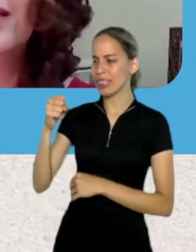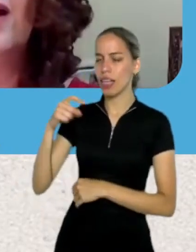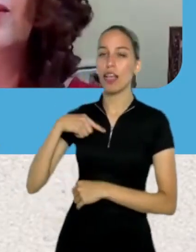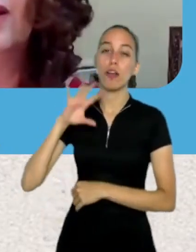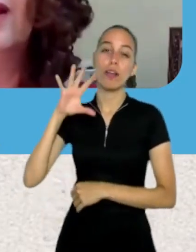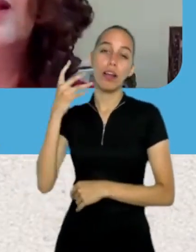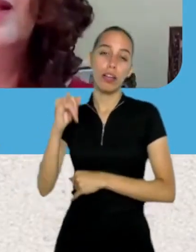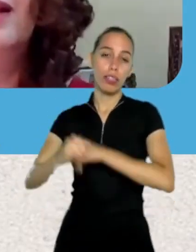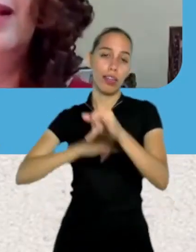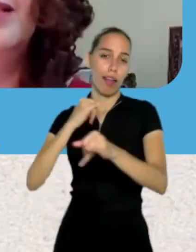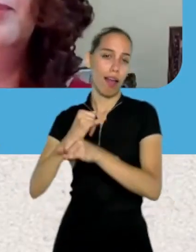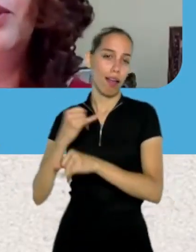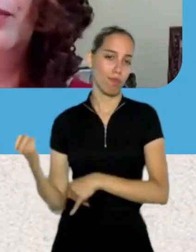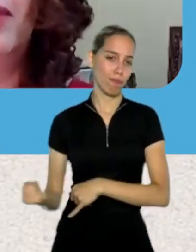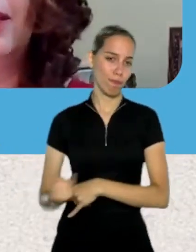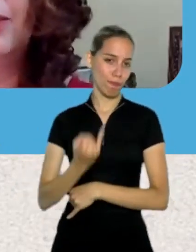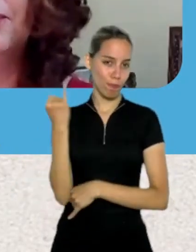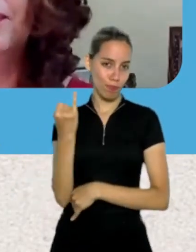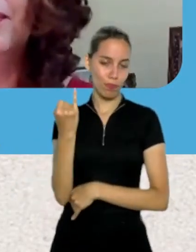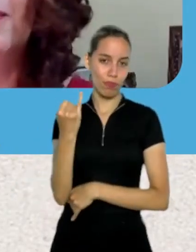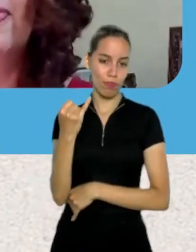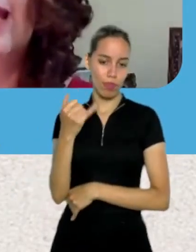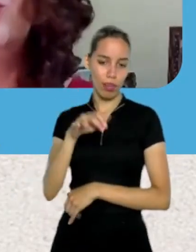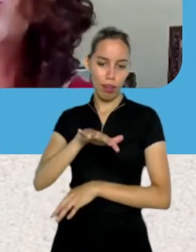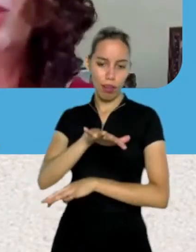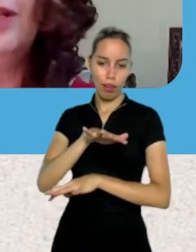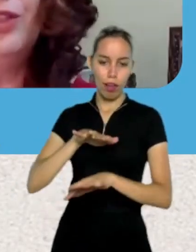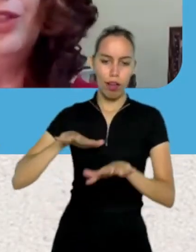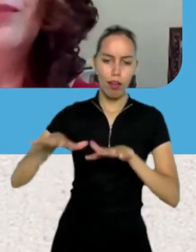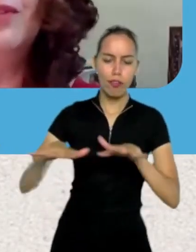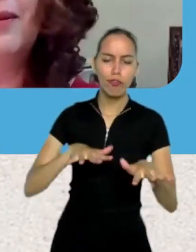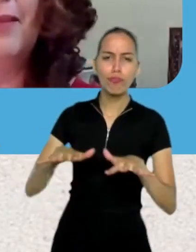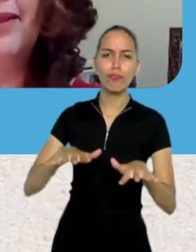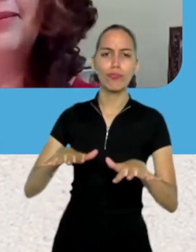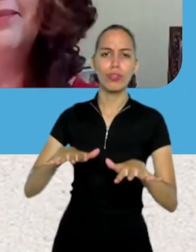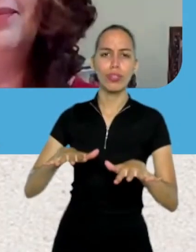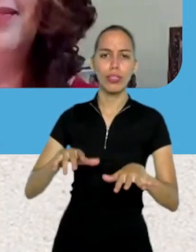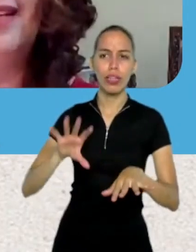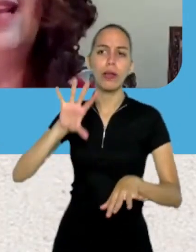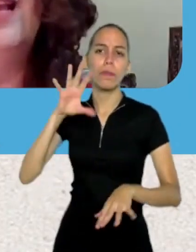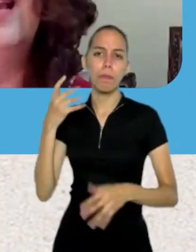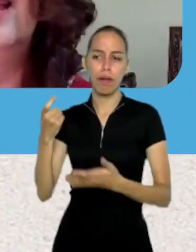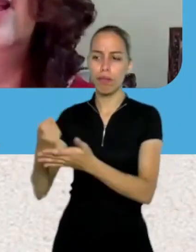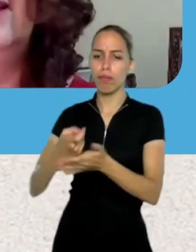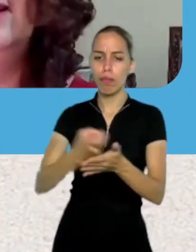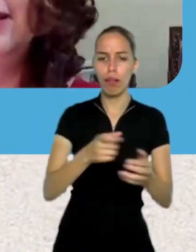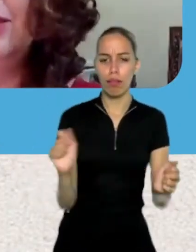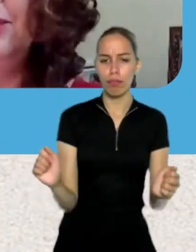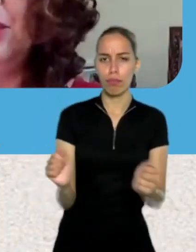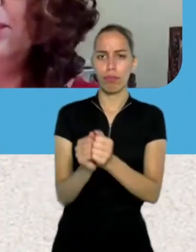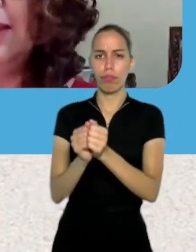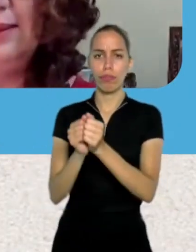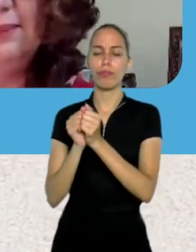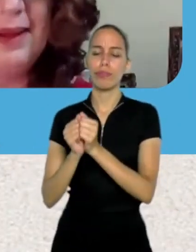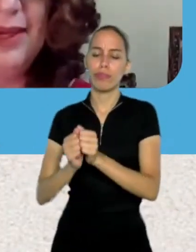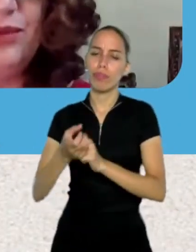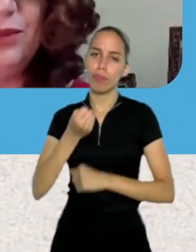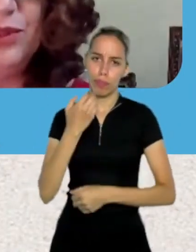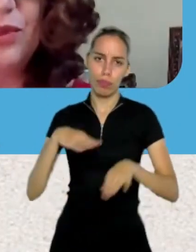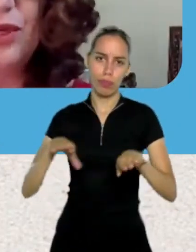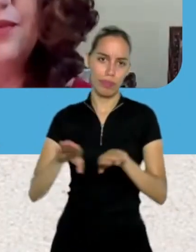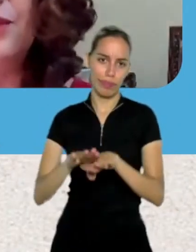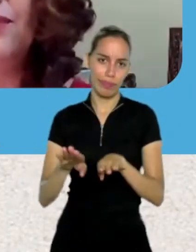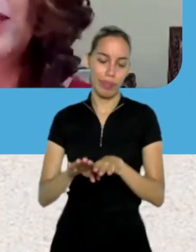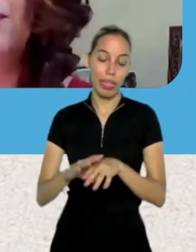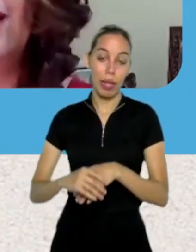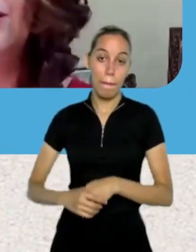foi essencial, né, nesse movimento. E os coletivos também. Então, a maioria